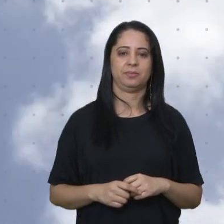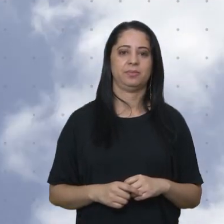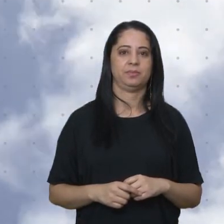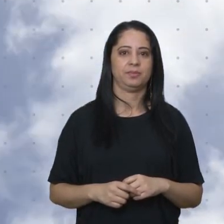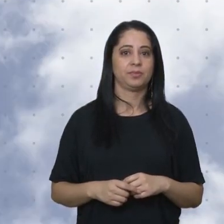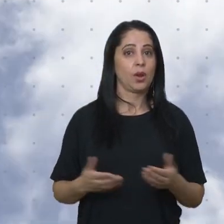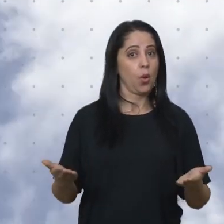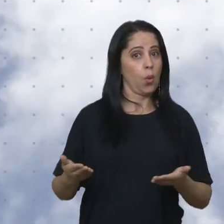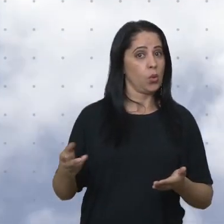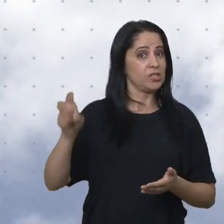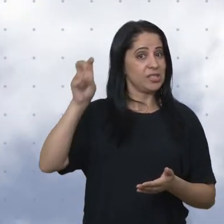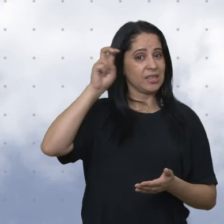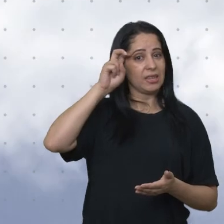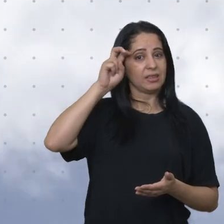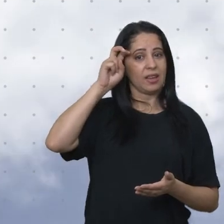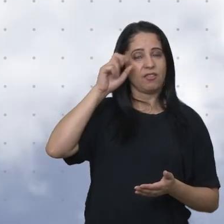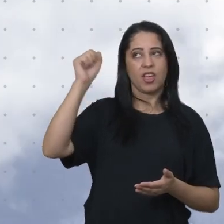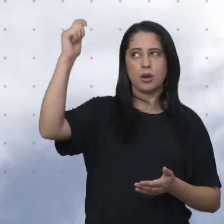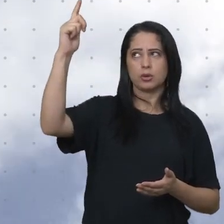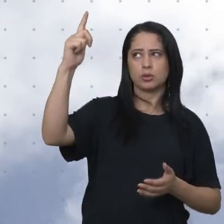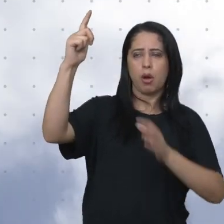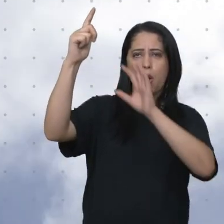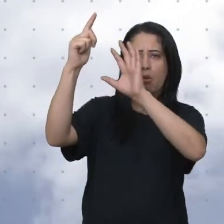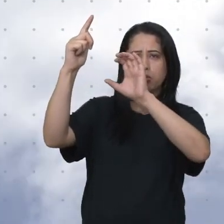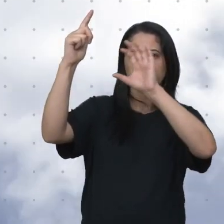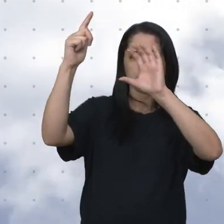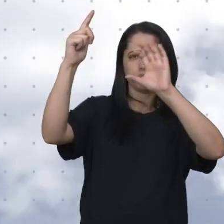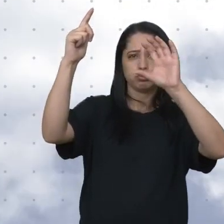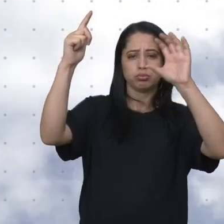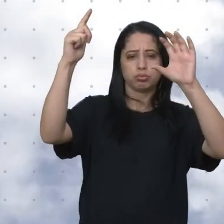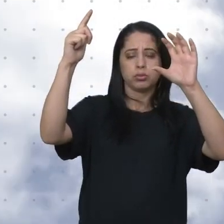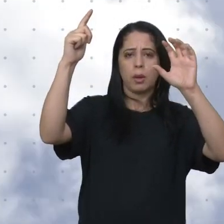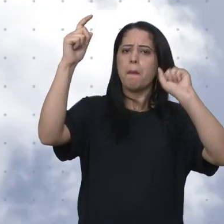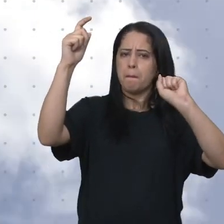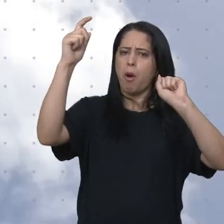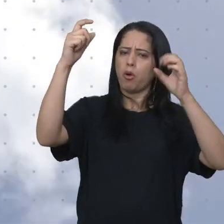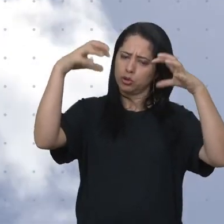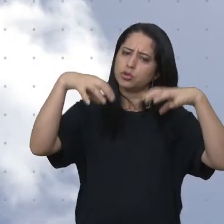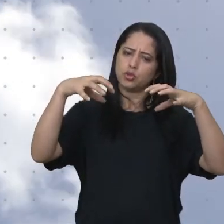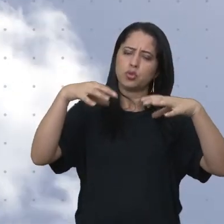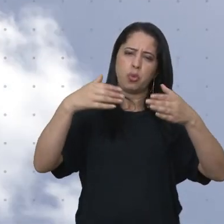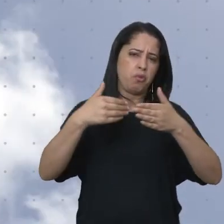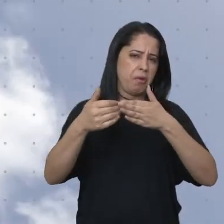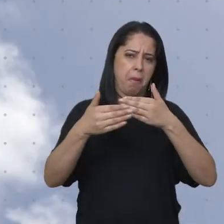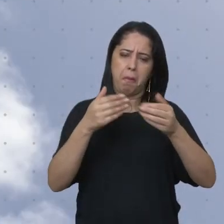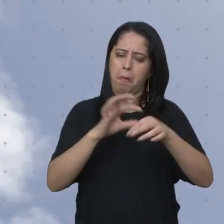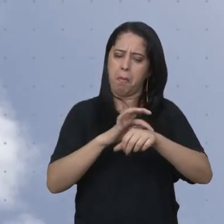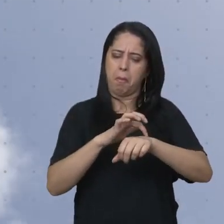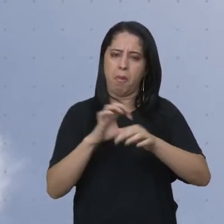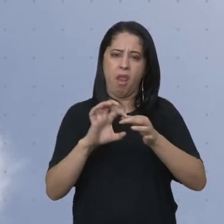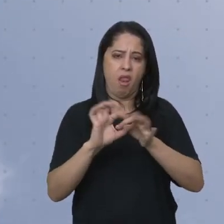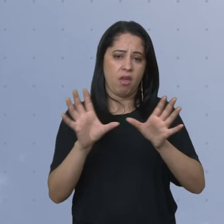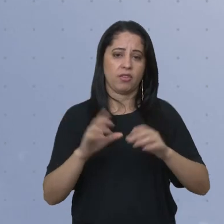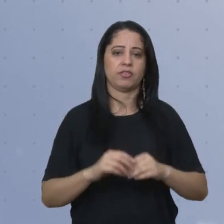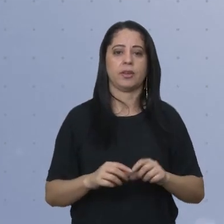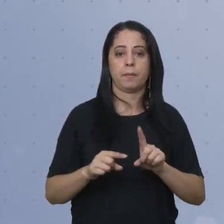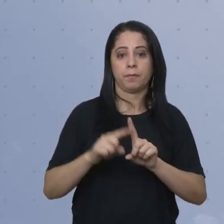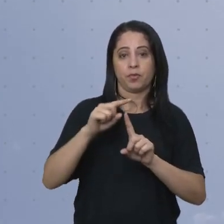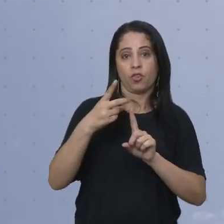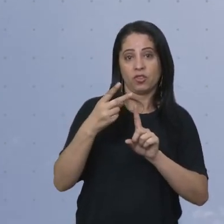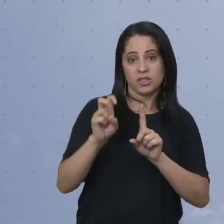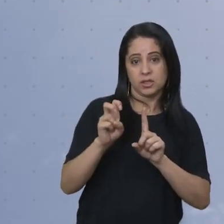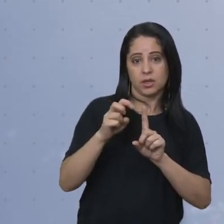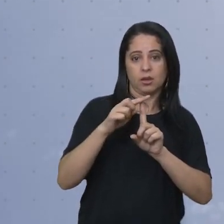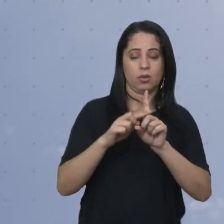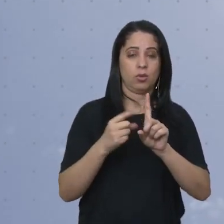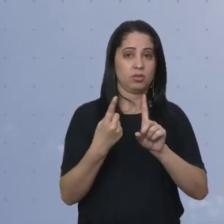A tarde desta quinta-feira é de sol com muitas nuvens e chances de chuva a qualquer hora do dia. A máxima é de 25